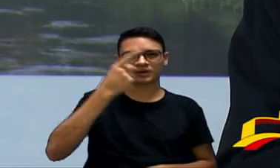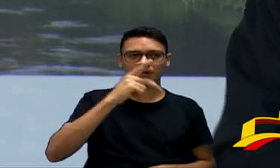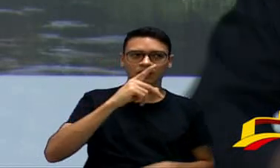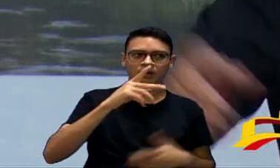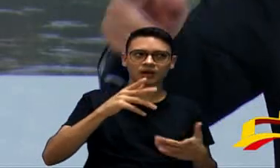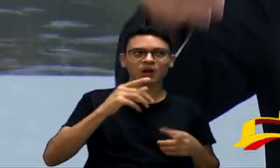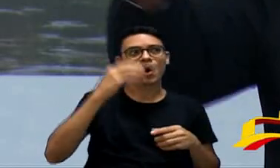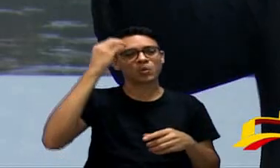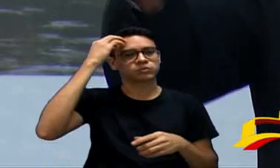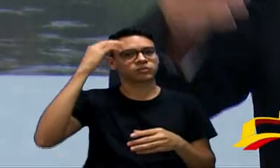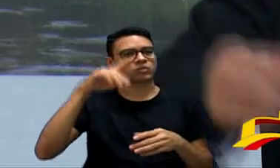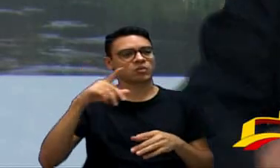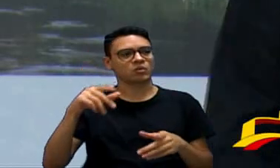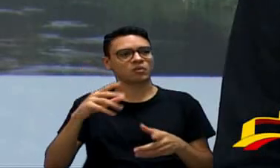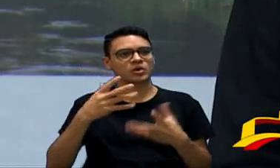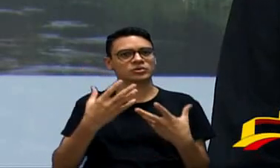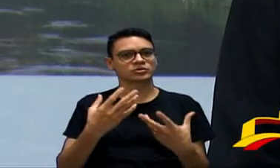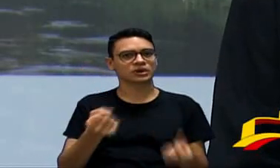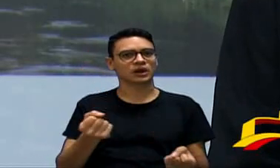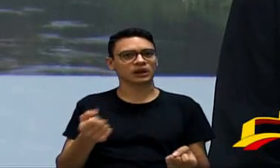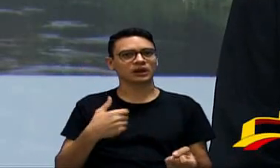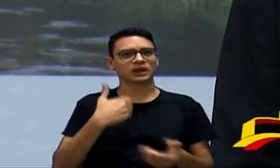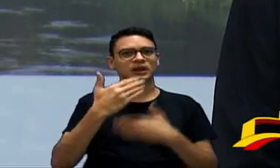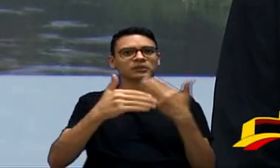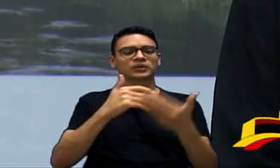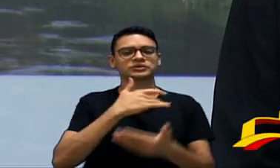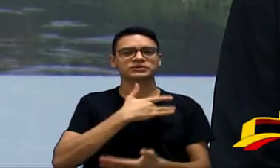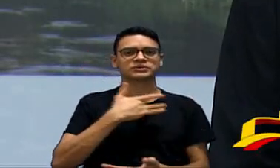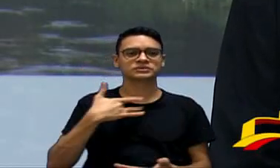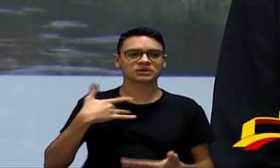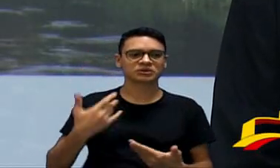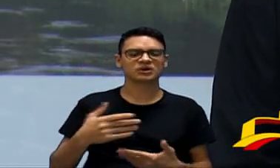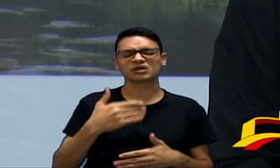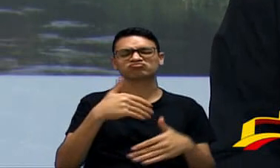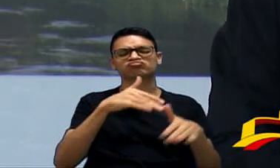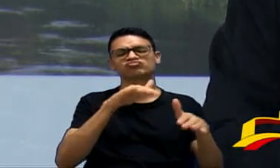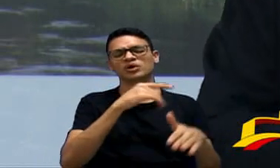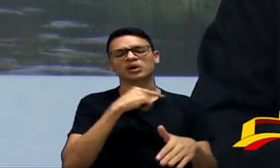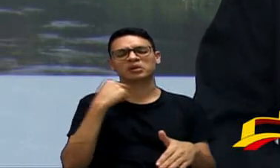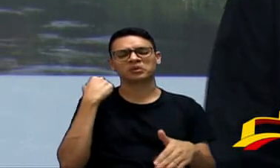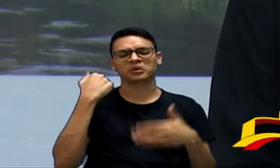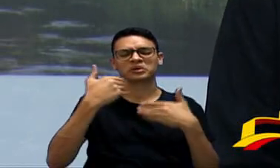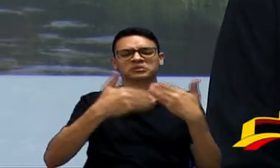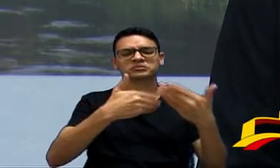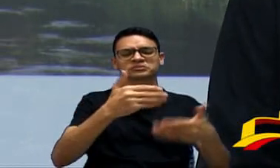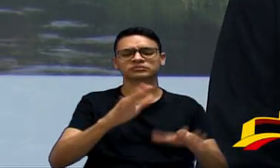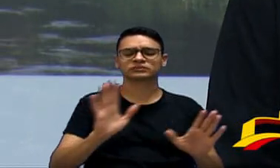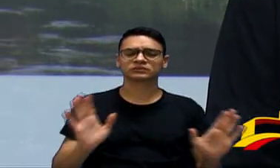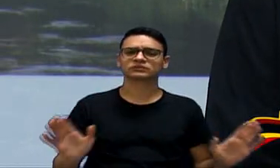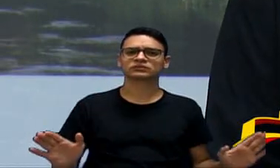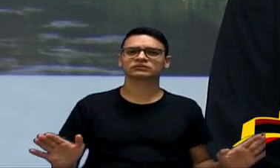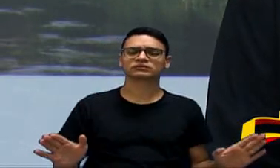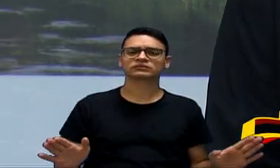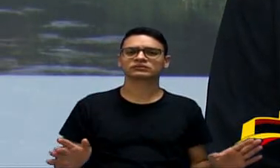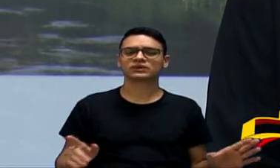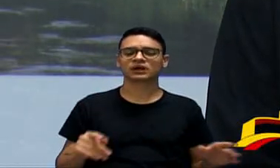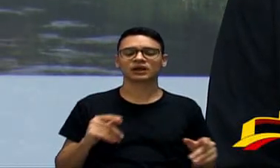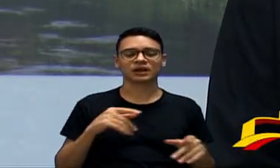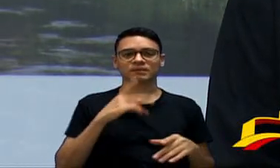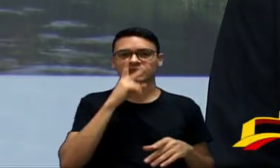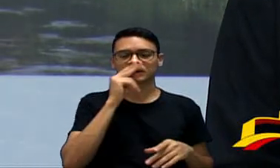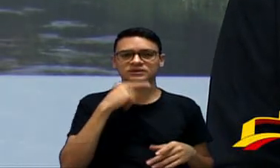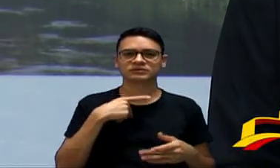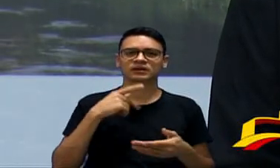clandestino, pode deixar ela morrer, não vai ser atendida ela na saúde pública? Então, é essa hipocrisia que precisa